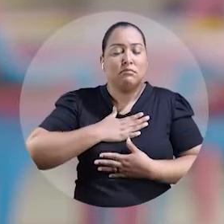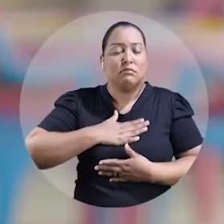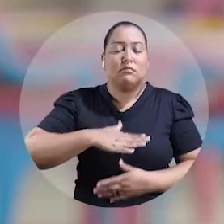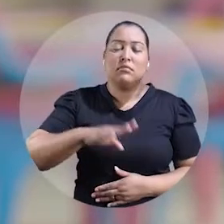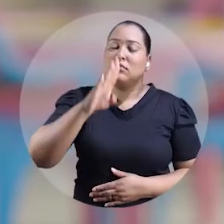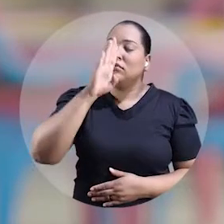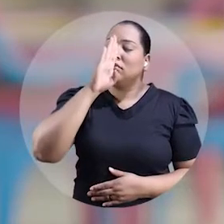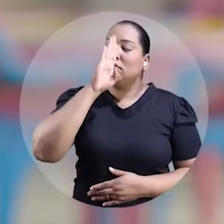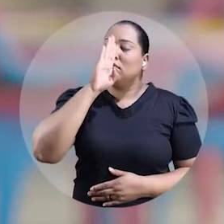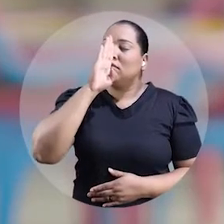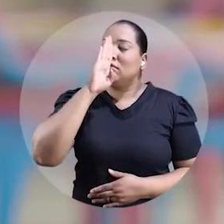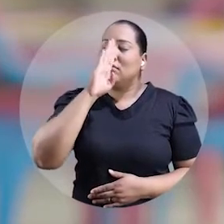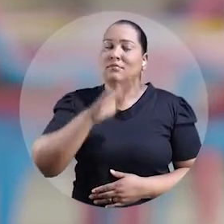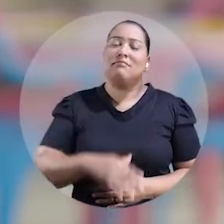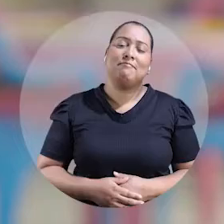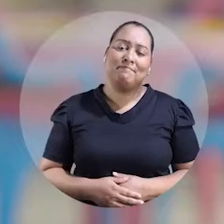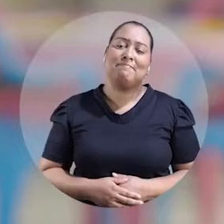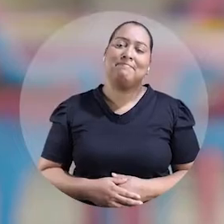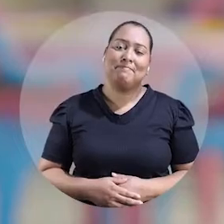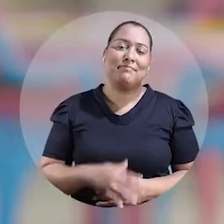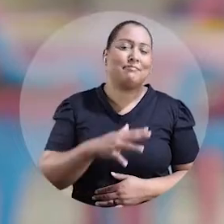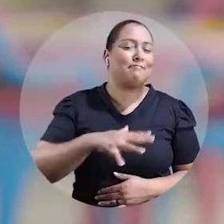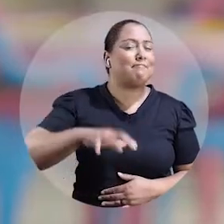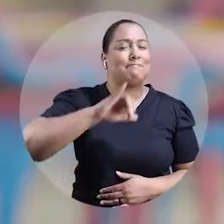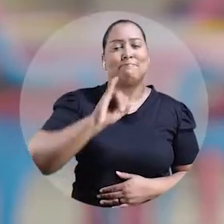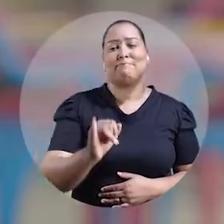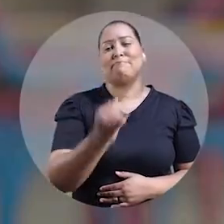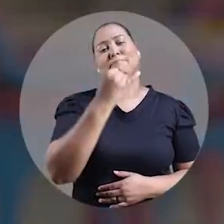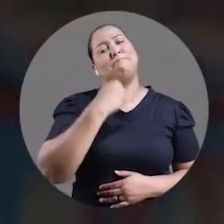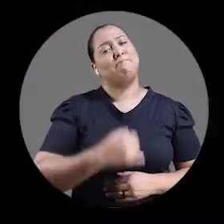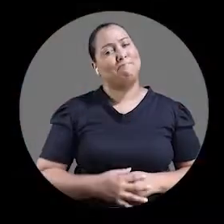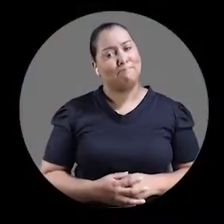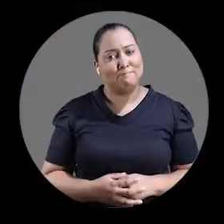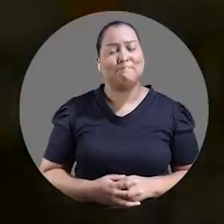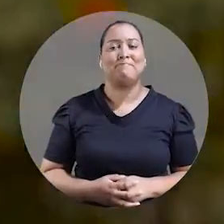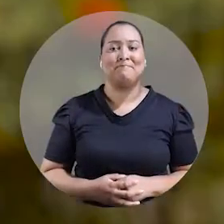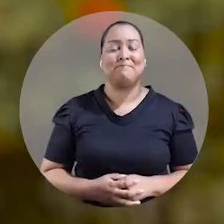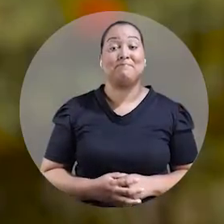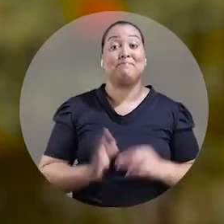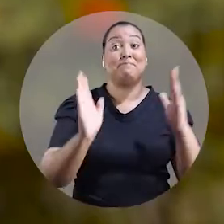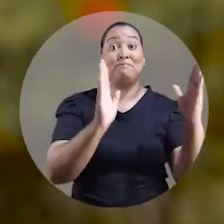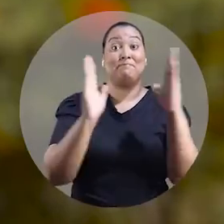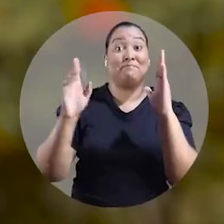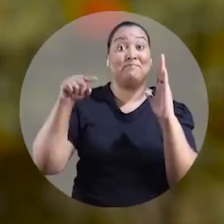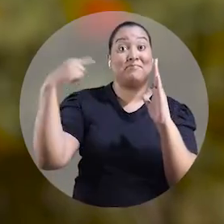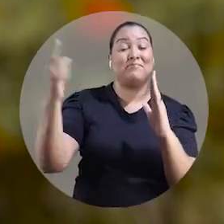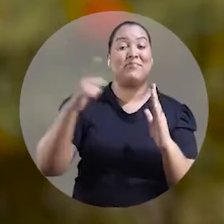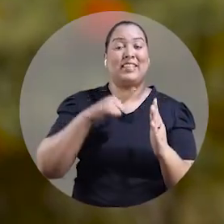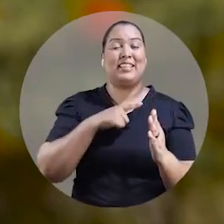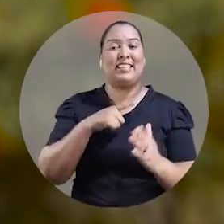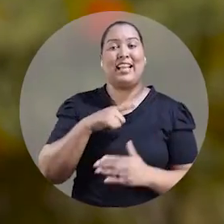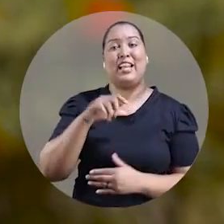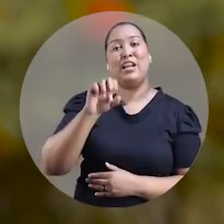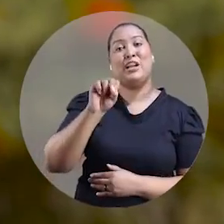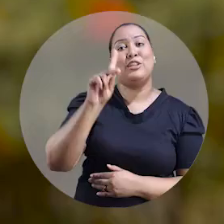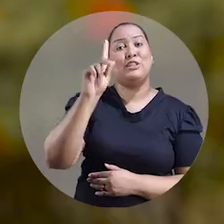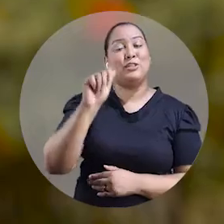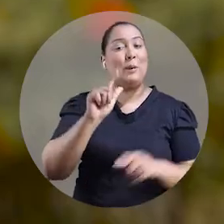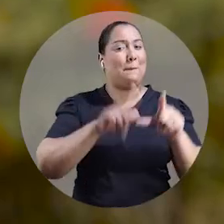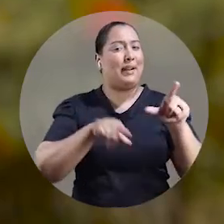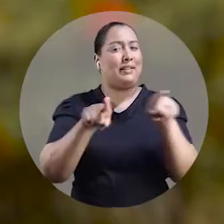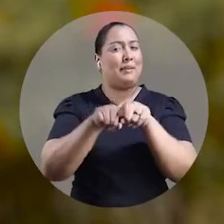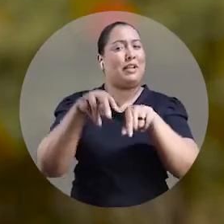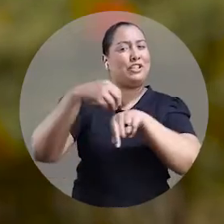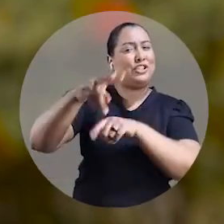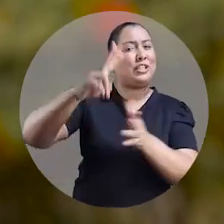o maior ponto nosso é esse silêncio aqui, esse espaço. E no próximo bloco tem sopa de letrinhas, dica